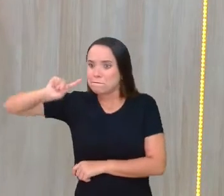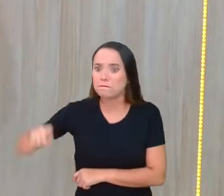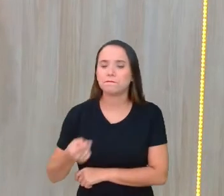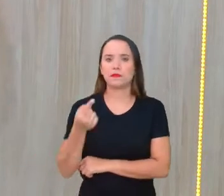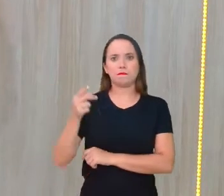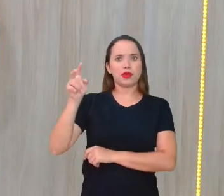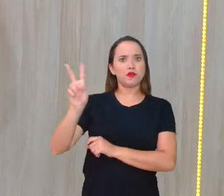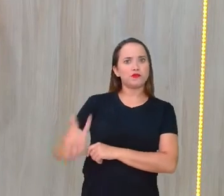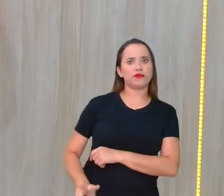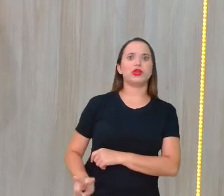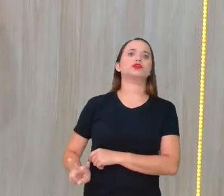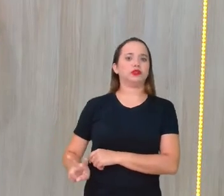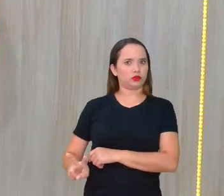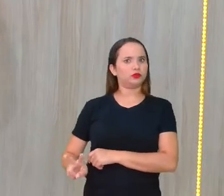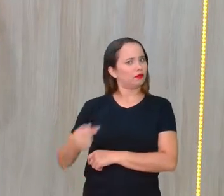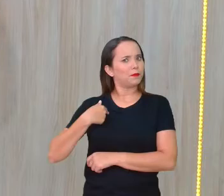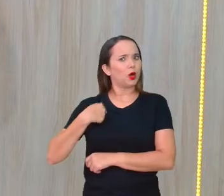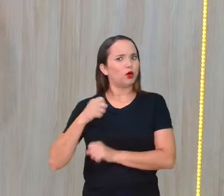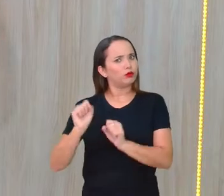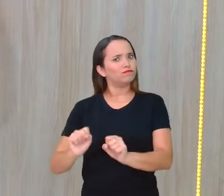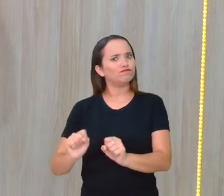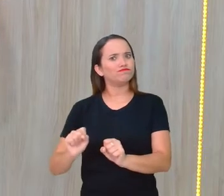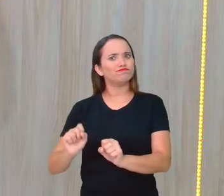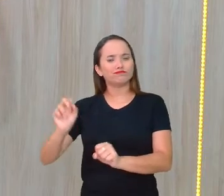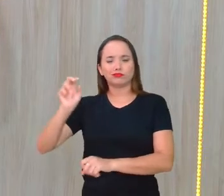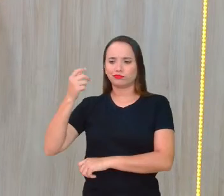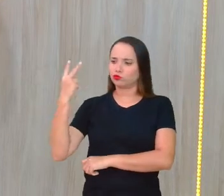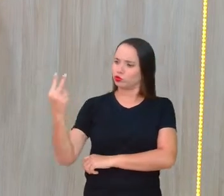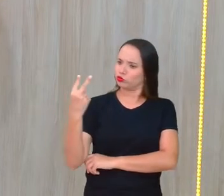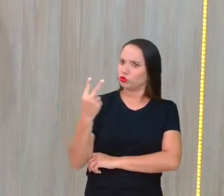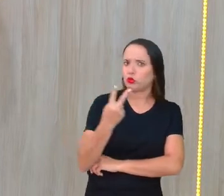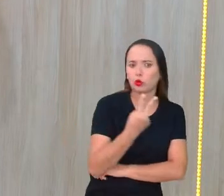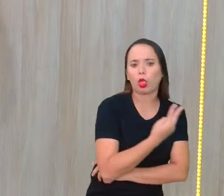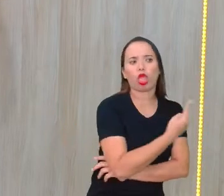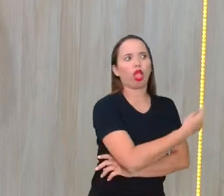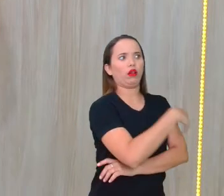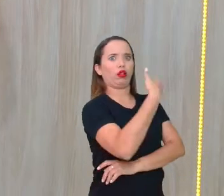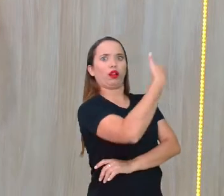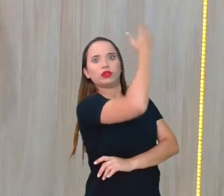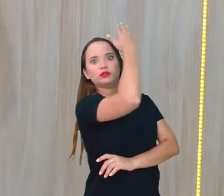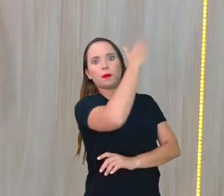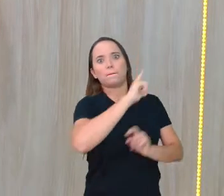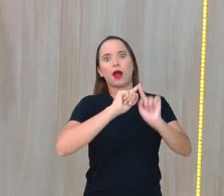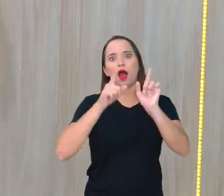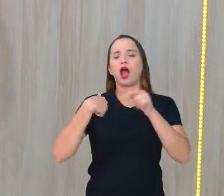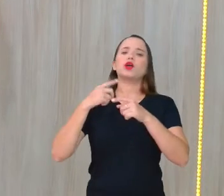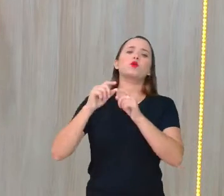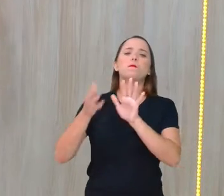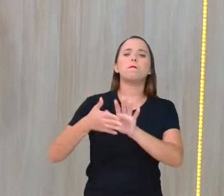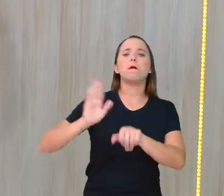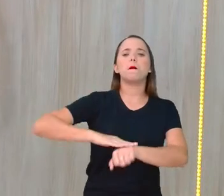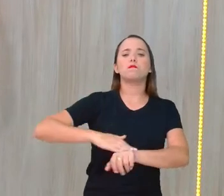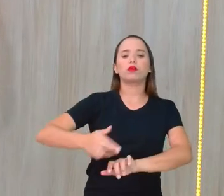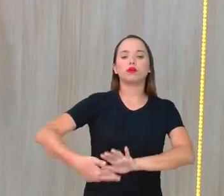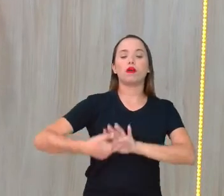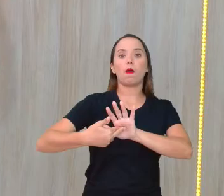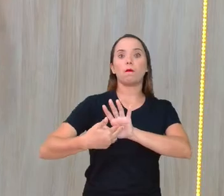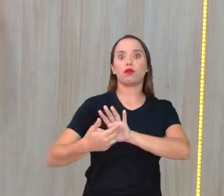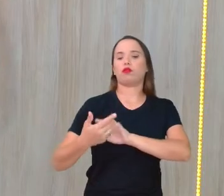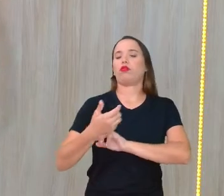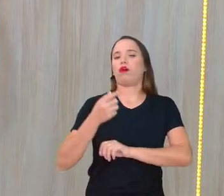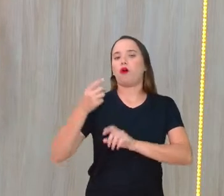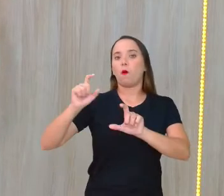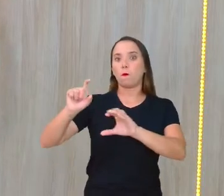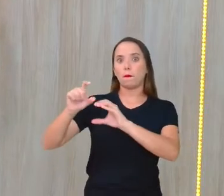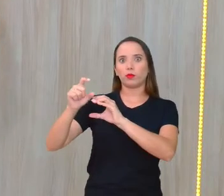2 multiplicado por ele mesmo. Mas a gente vai ver que quando a gente representa por uma potenciação, a gente consegue fazer isso de uma maneira muito